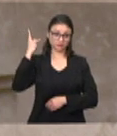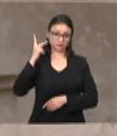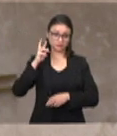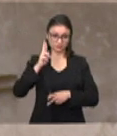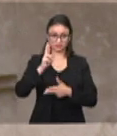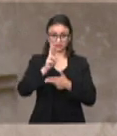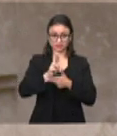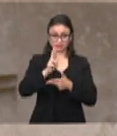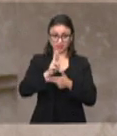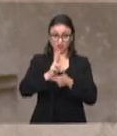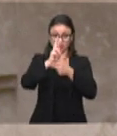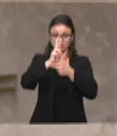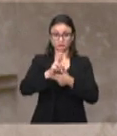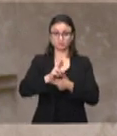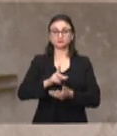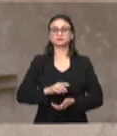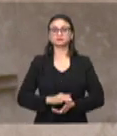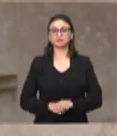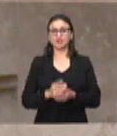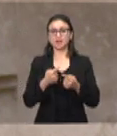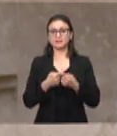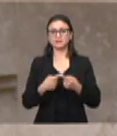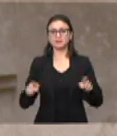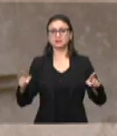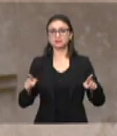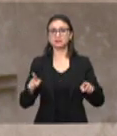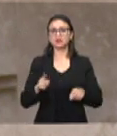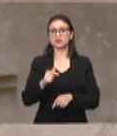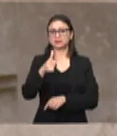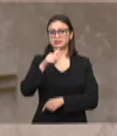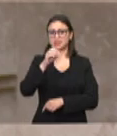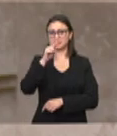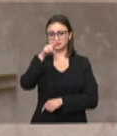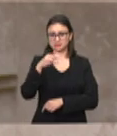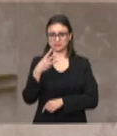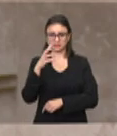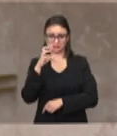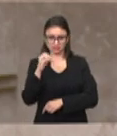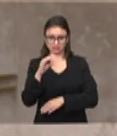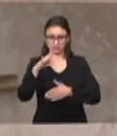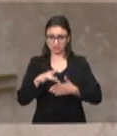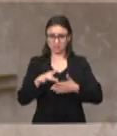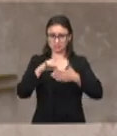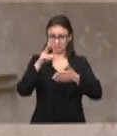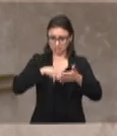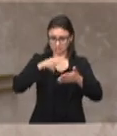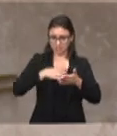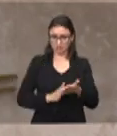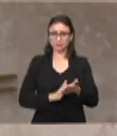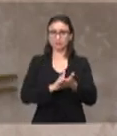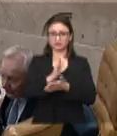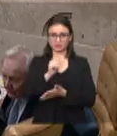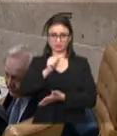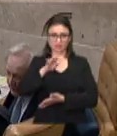um blazer branco e uma blusa preta. Sendo lida e aprovada a ata da sessão